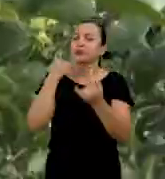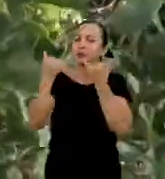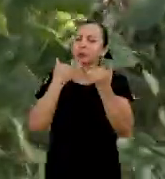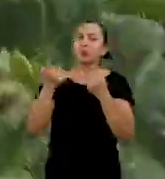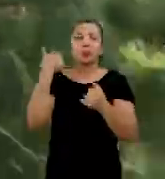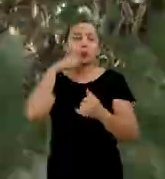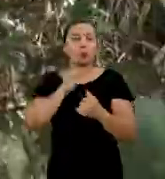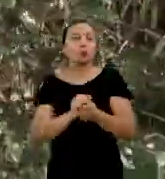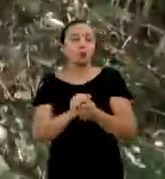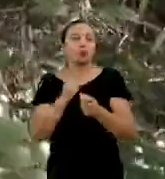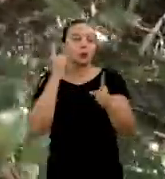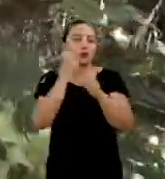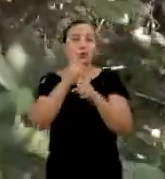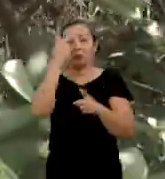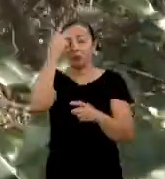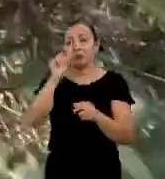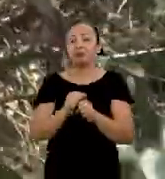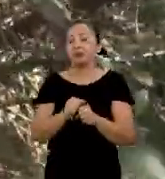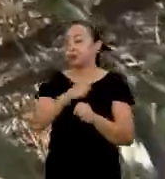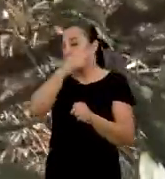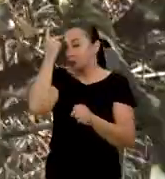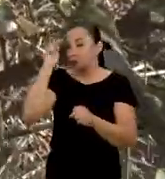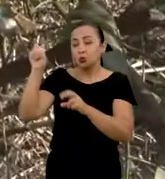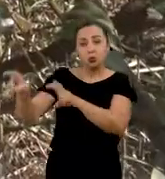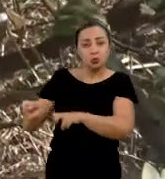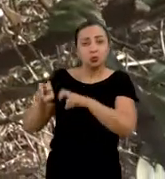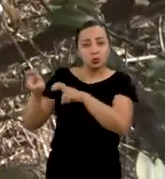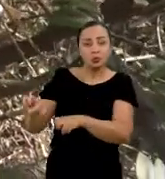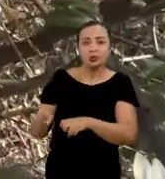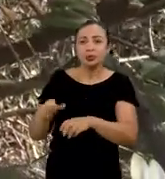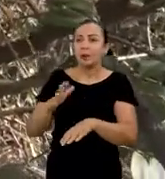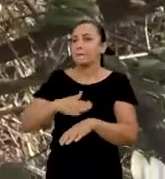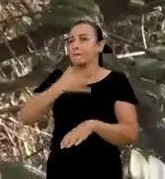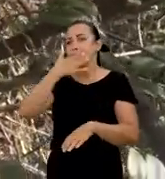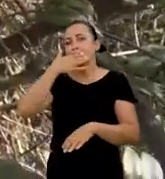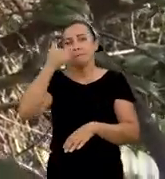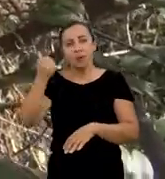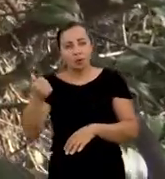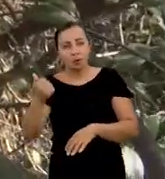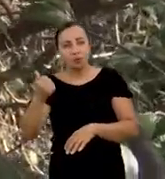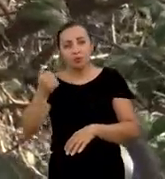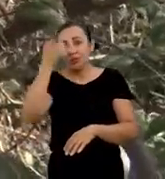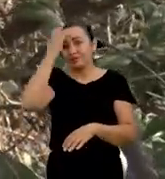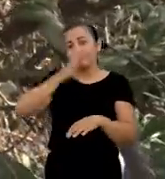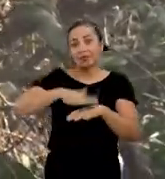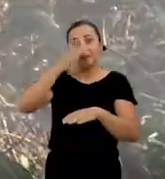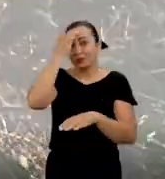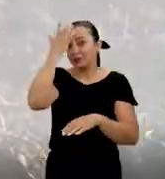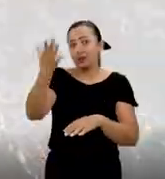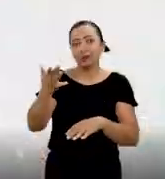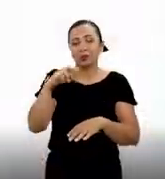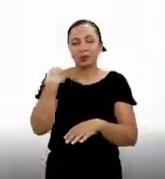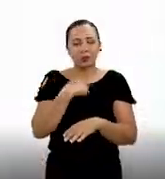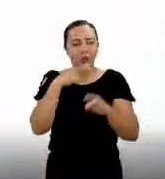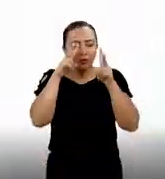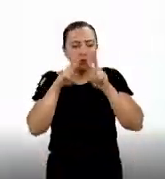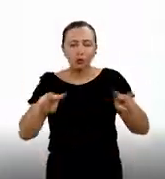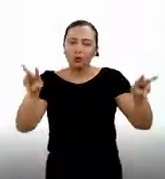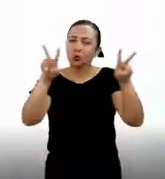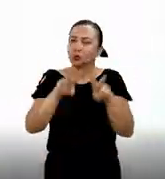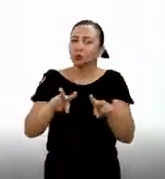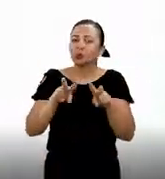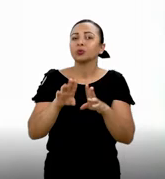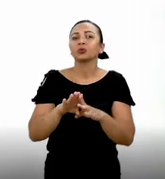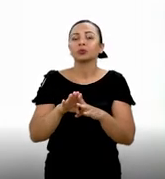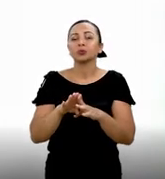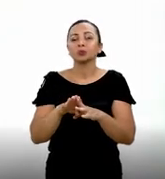produtores de uma forma mais mais fácil né que nós visualizamos a ação sobre